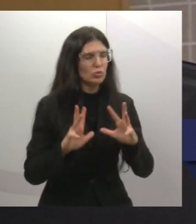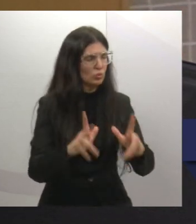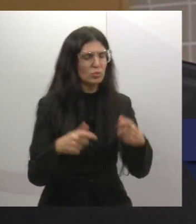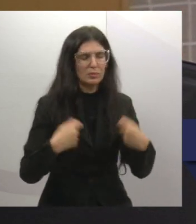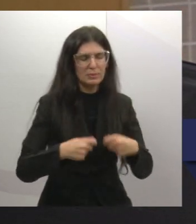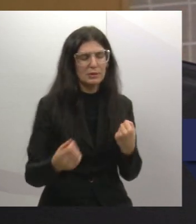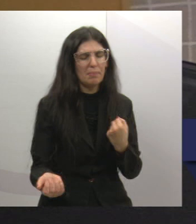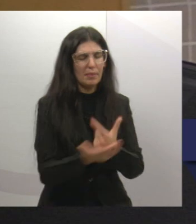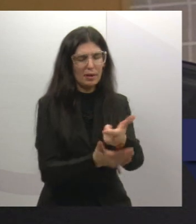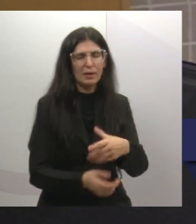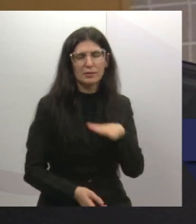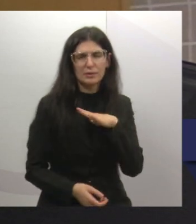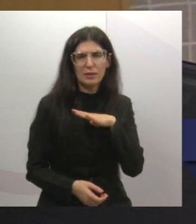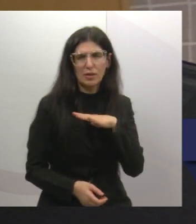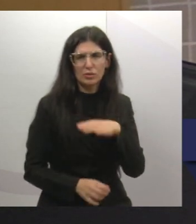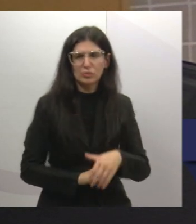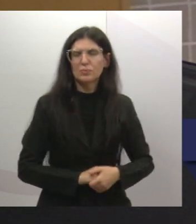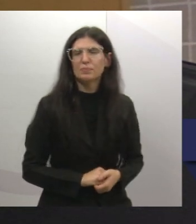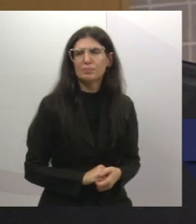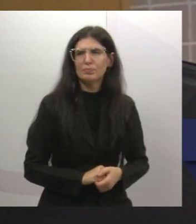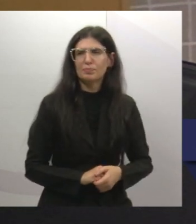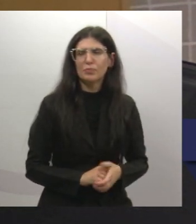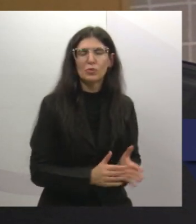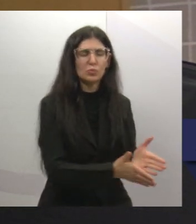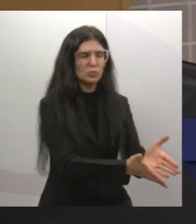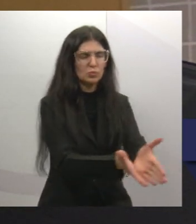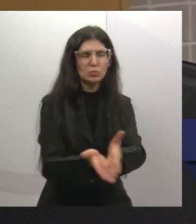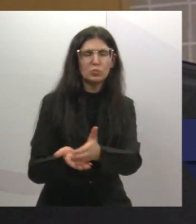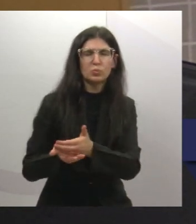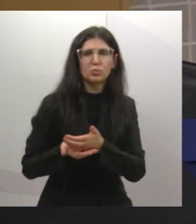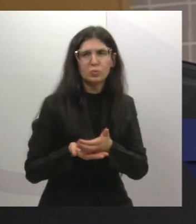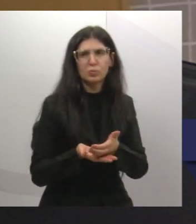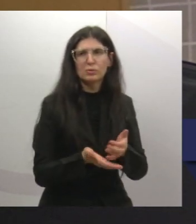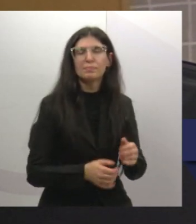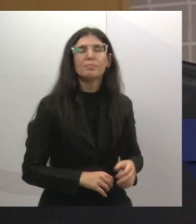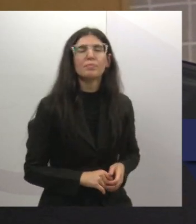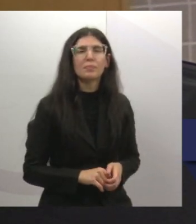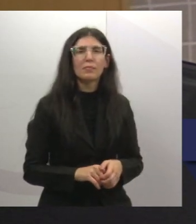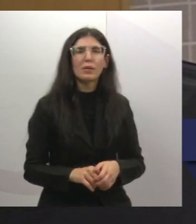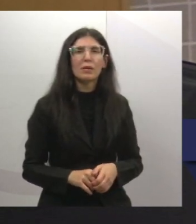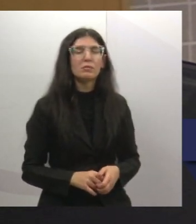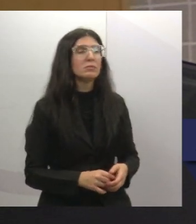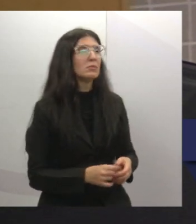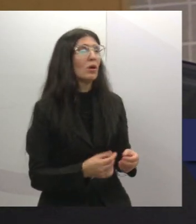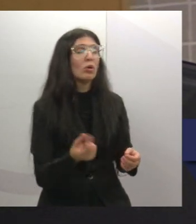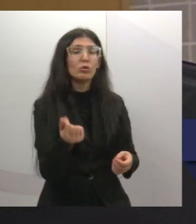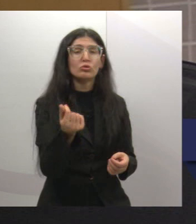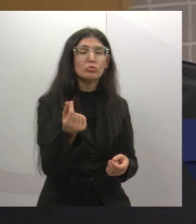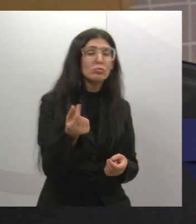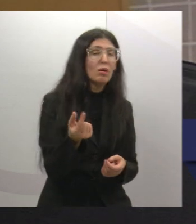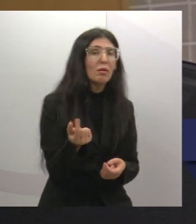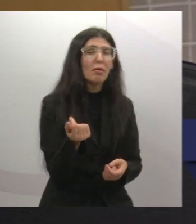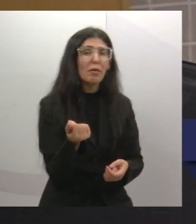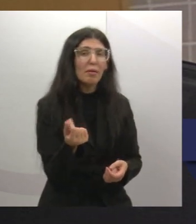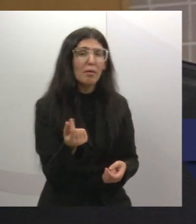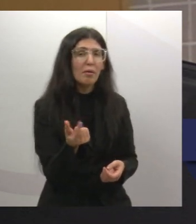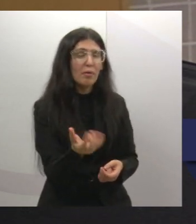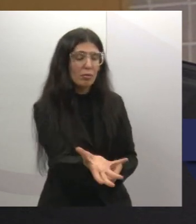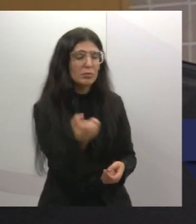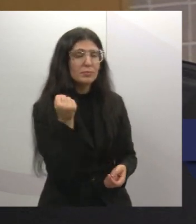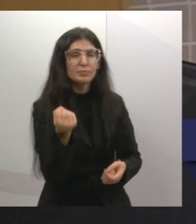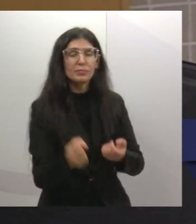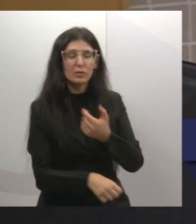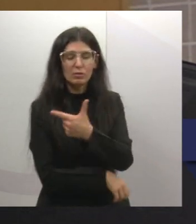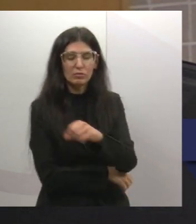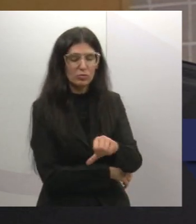do orçamento. E a arrecadação, ela foi em torno de 29%. Então, está tendo um certo equilíbrio na hora de fazer